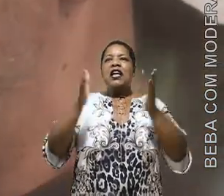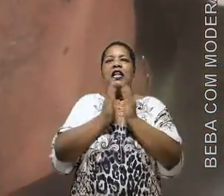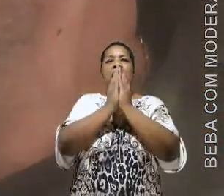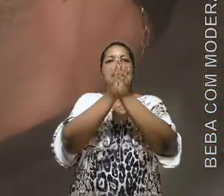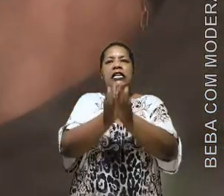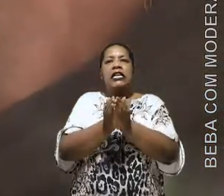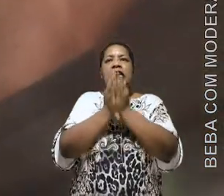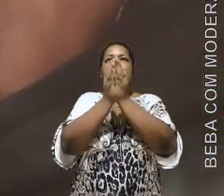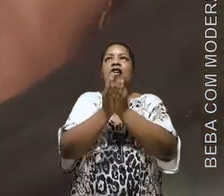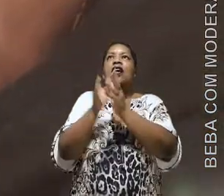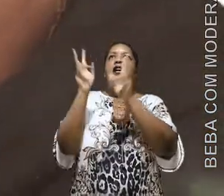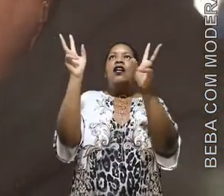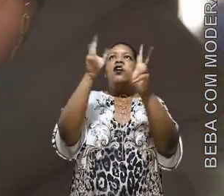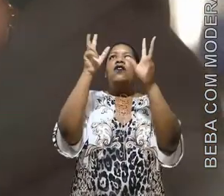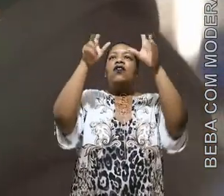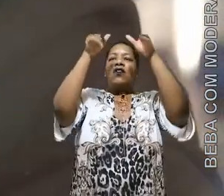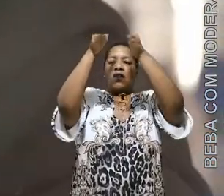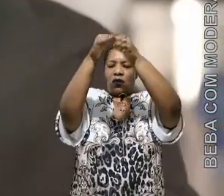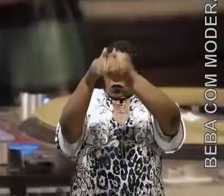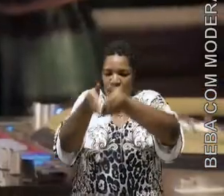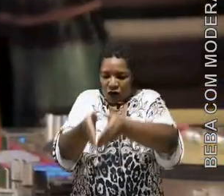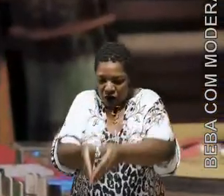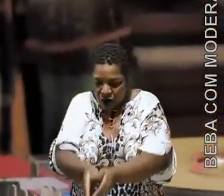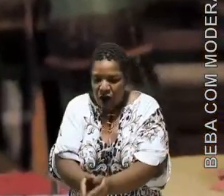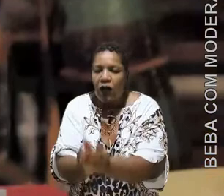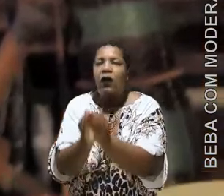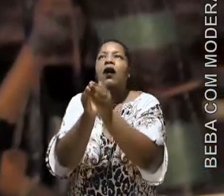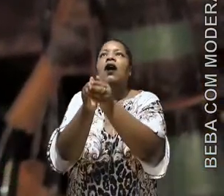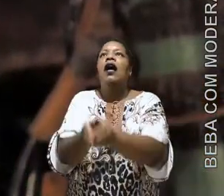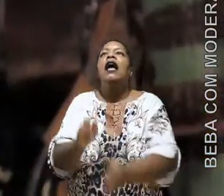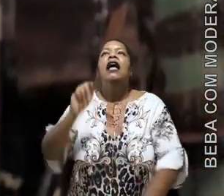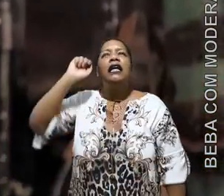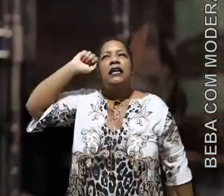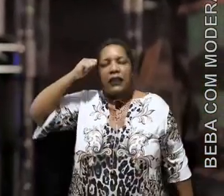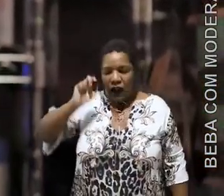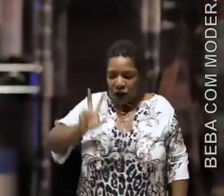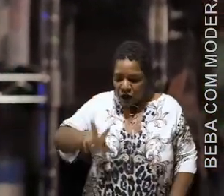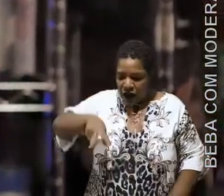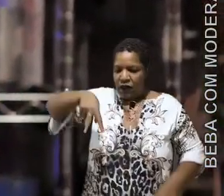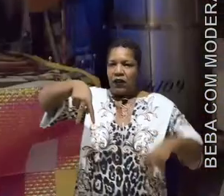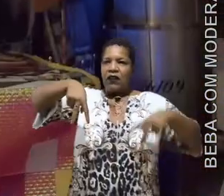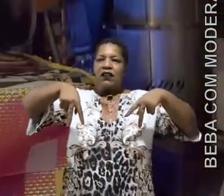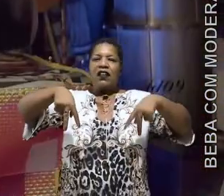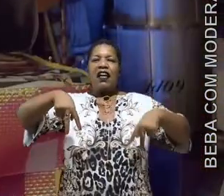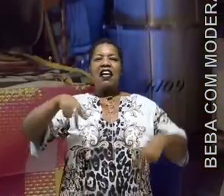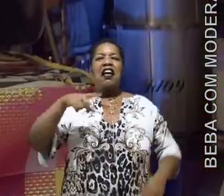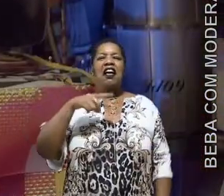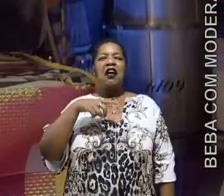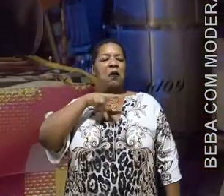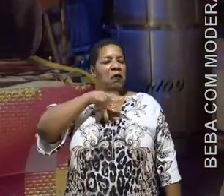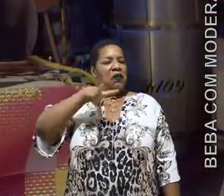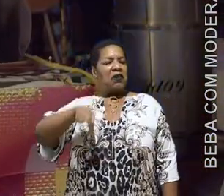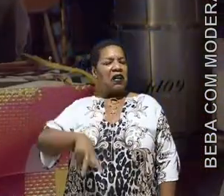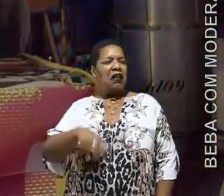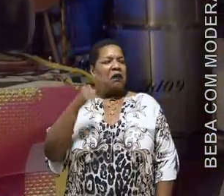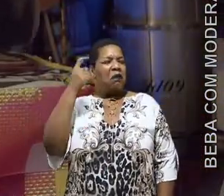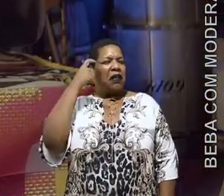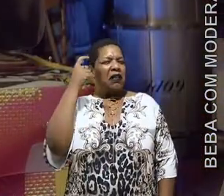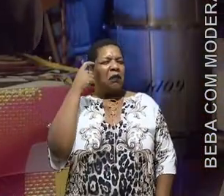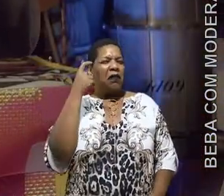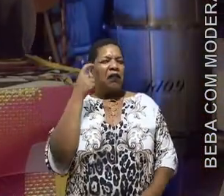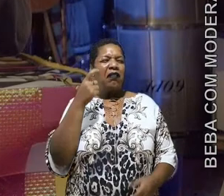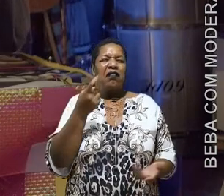dos Sertões Navio Negreiro levou ele o nosso favor negros o óbitos oceano oculto português Papagaio Pirata